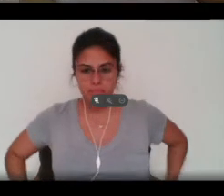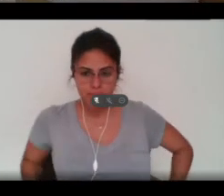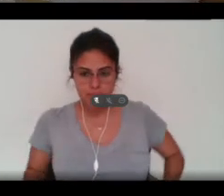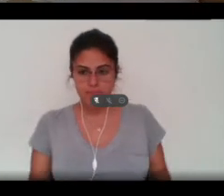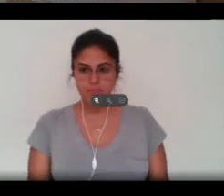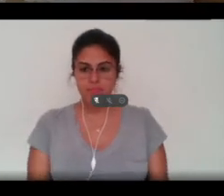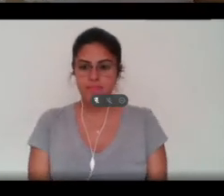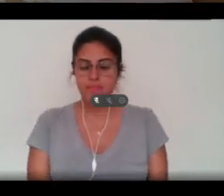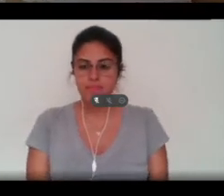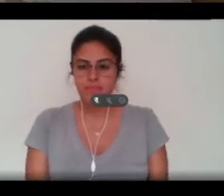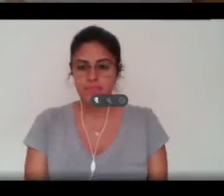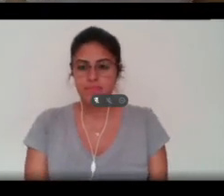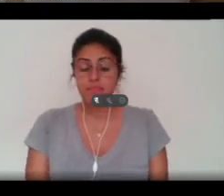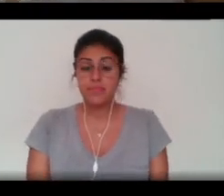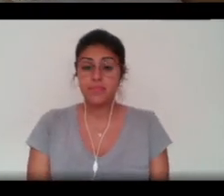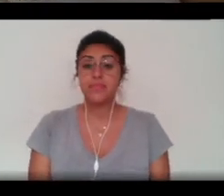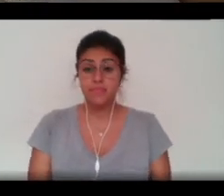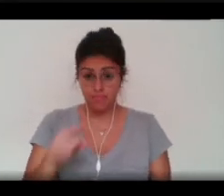Entendeu?